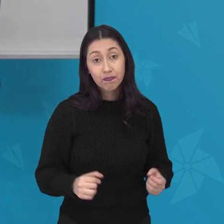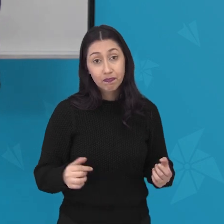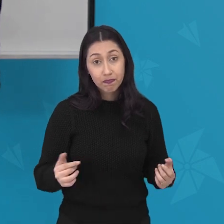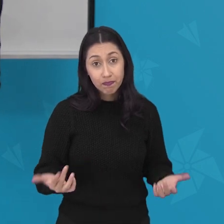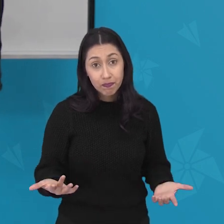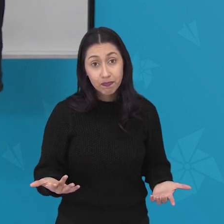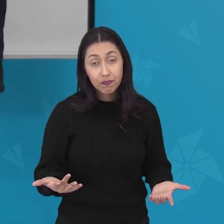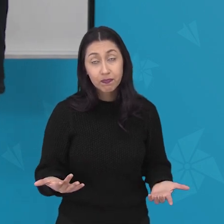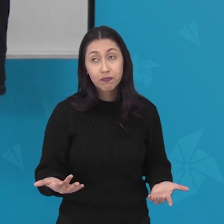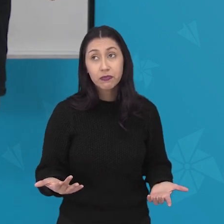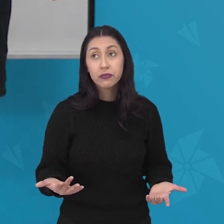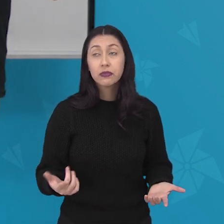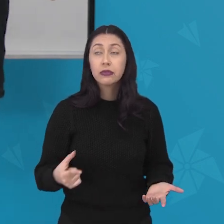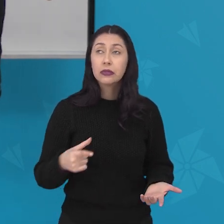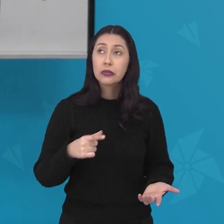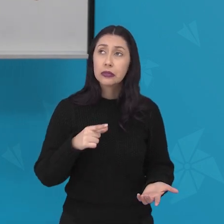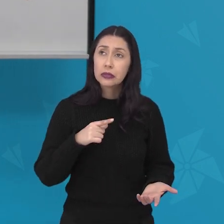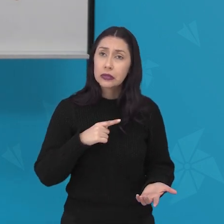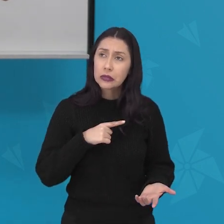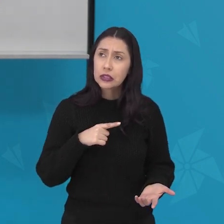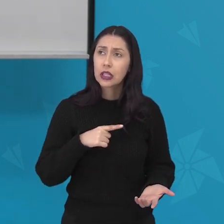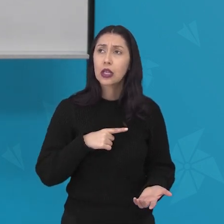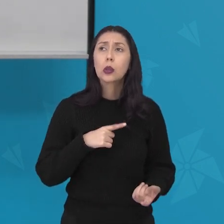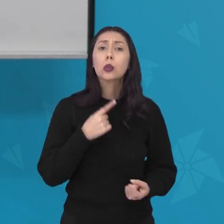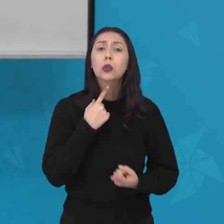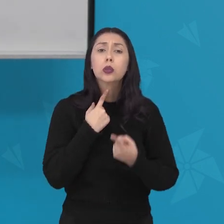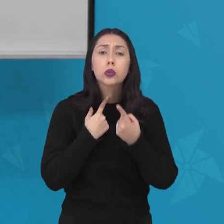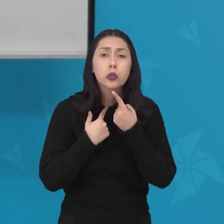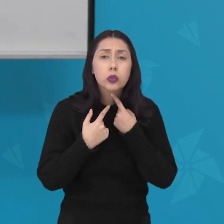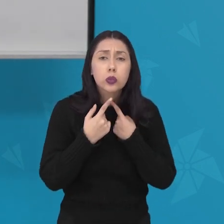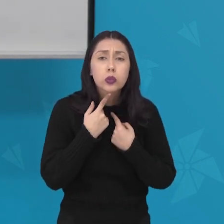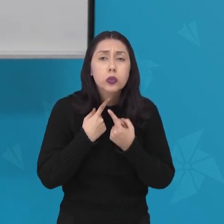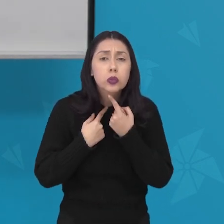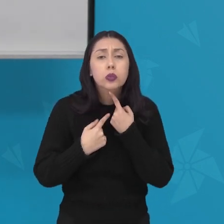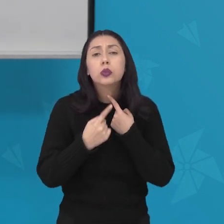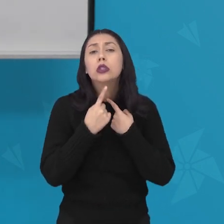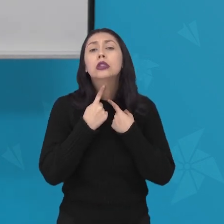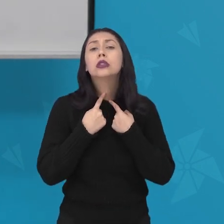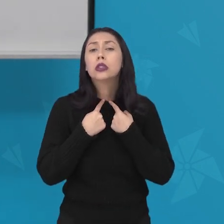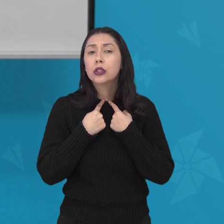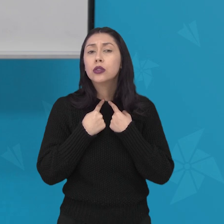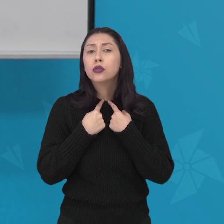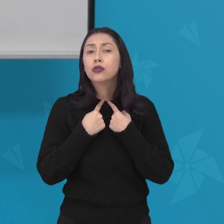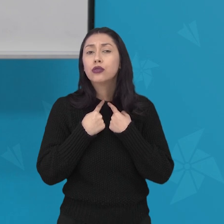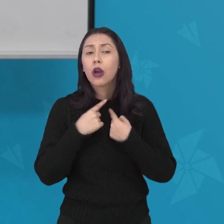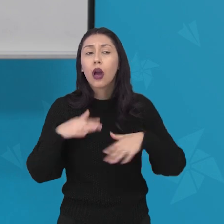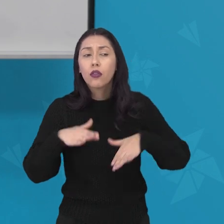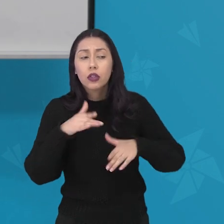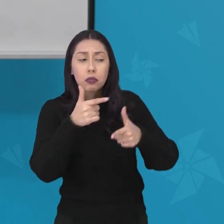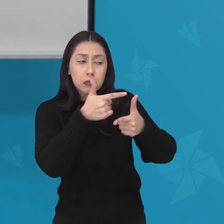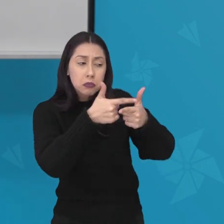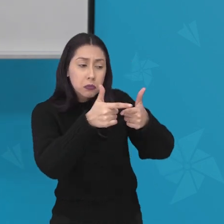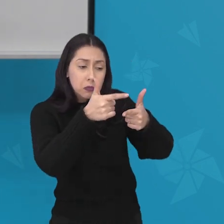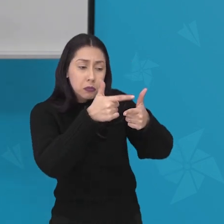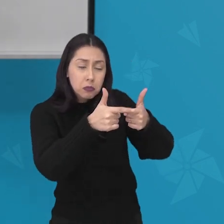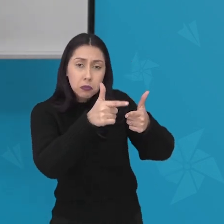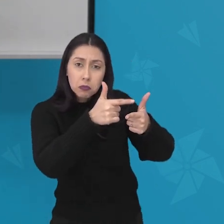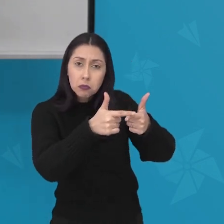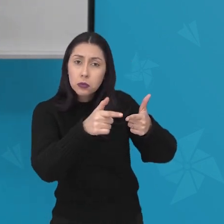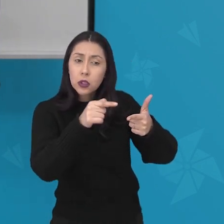forma, existe uma pretensão, existe a colocação de um determinado problema